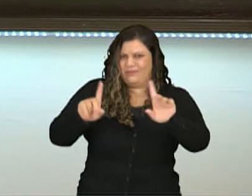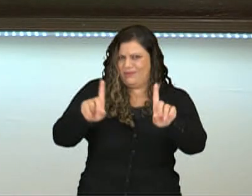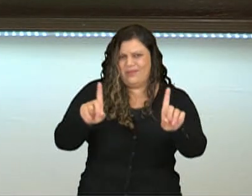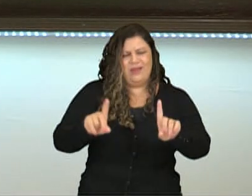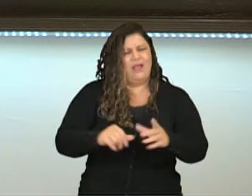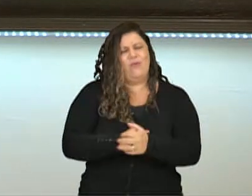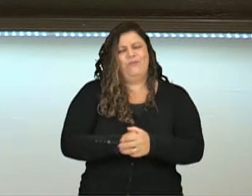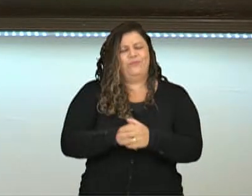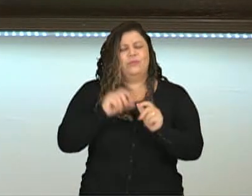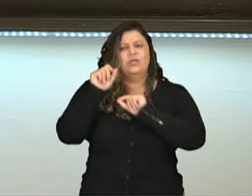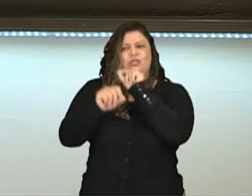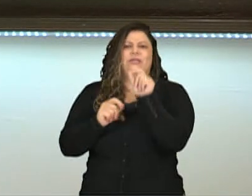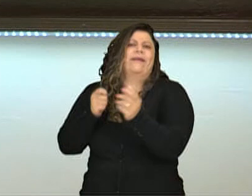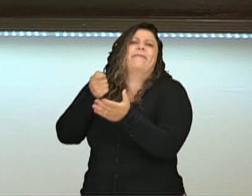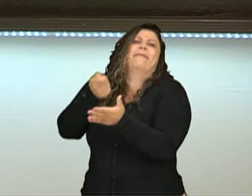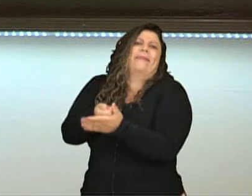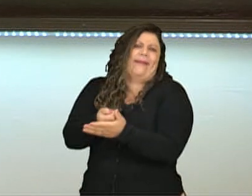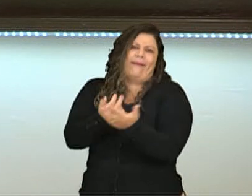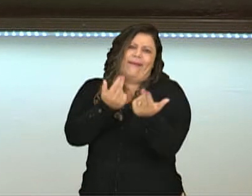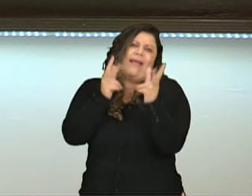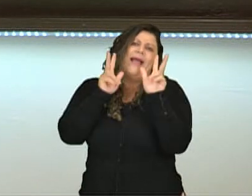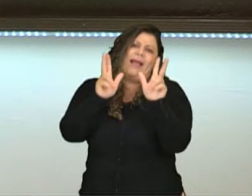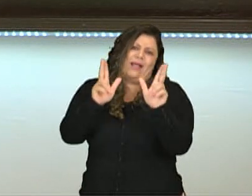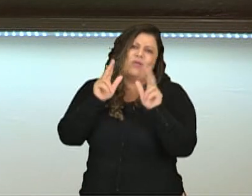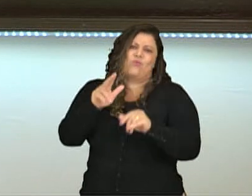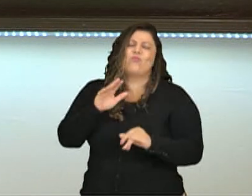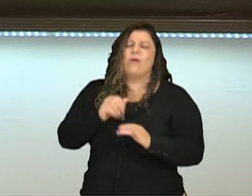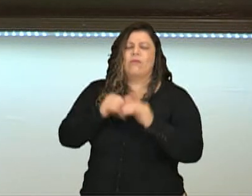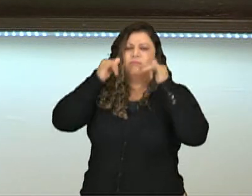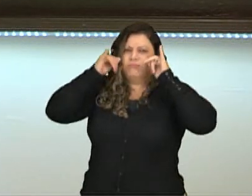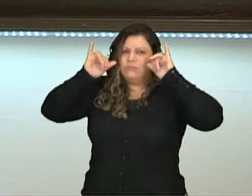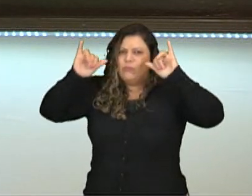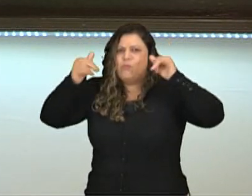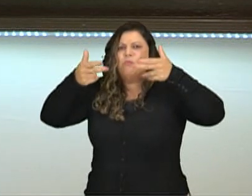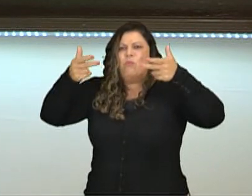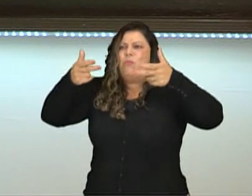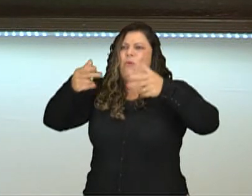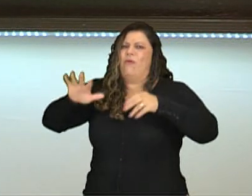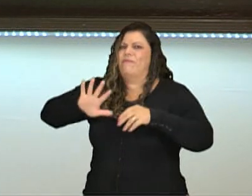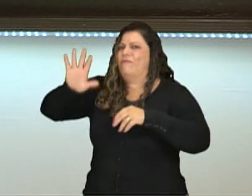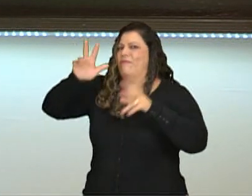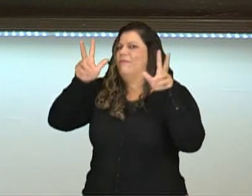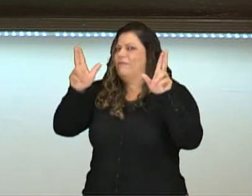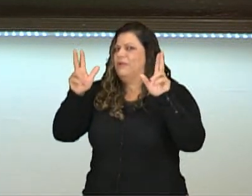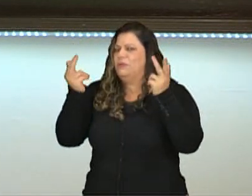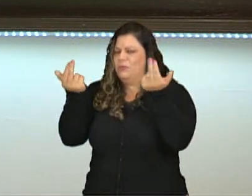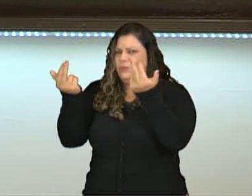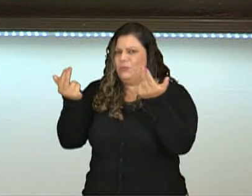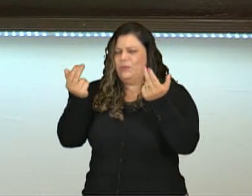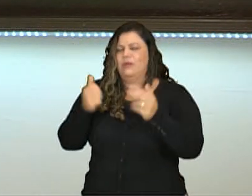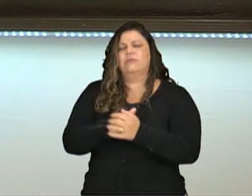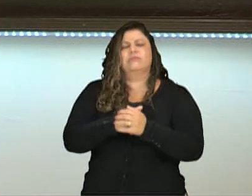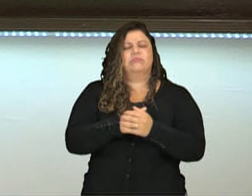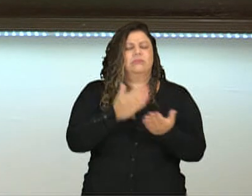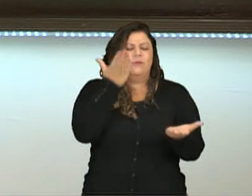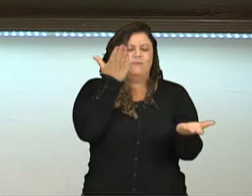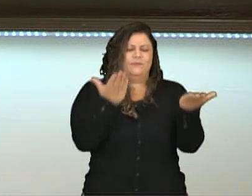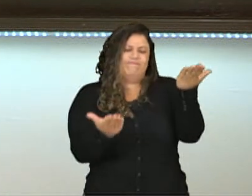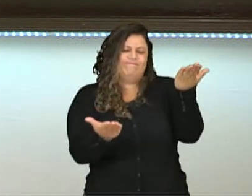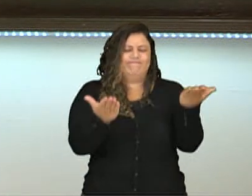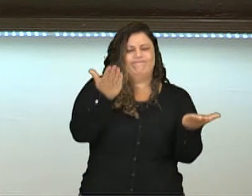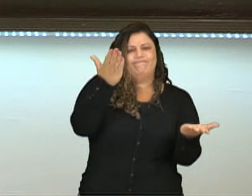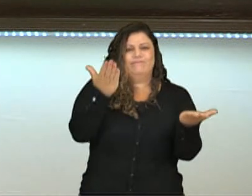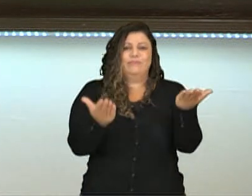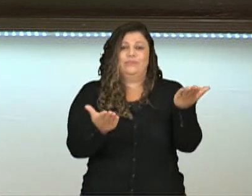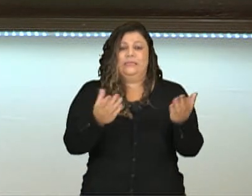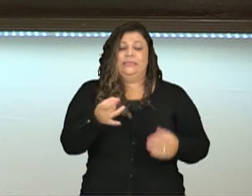mundo que tinha condições e acreditavam que tinha uma espécie de fórmula mágica, que era para enfeitiçar, na verdade, a balança É o medinho que a galerinha tinha por